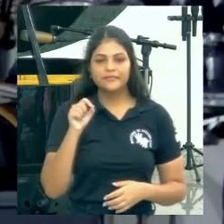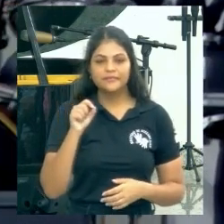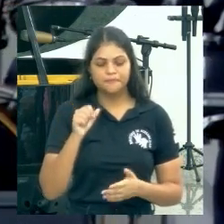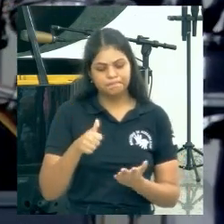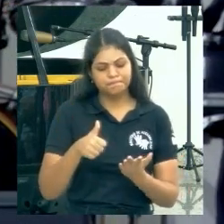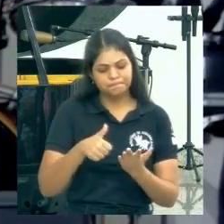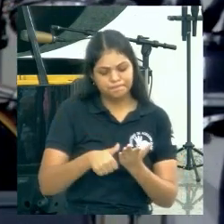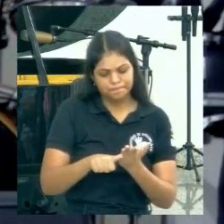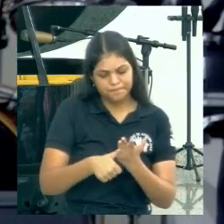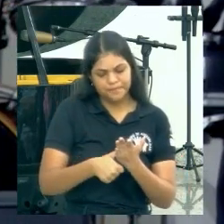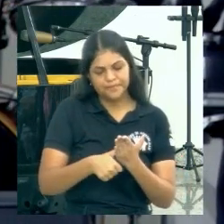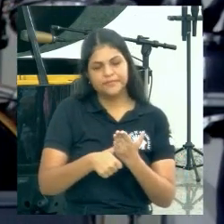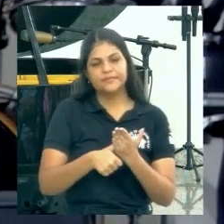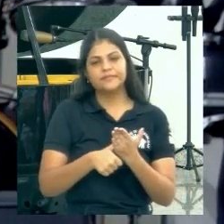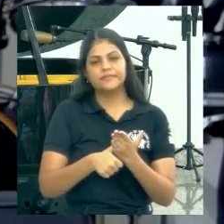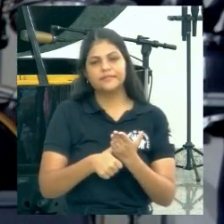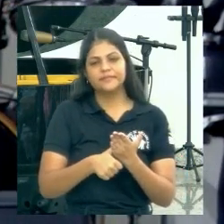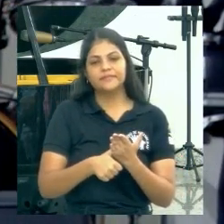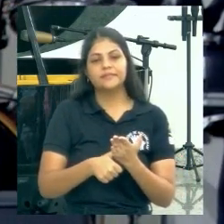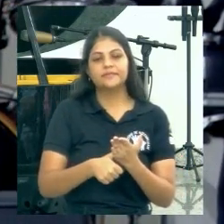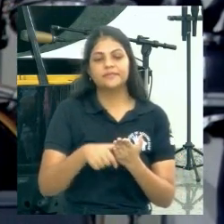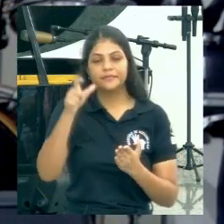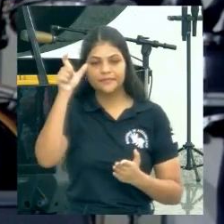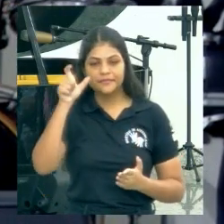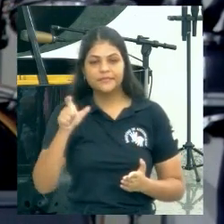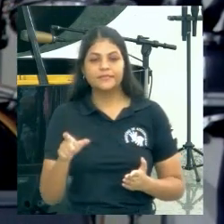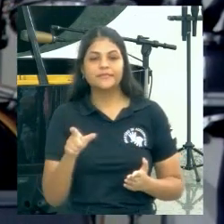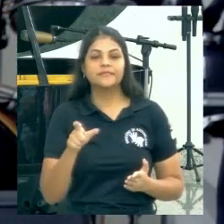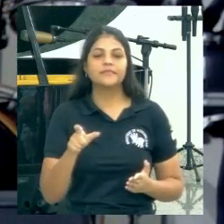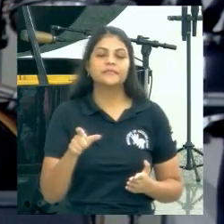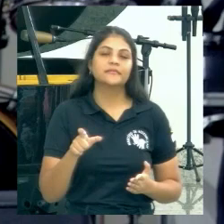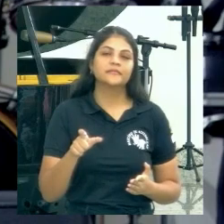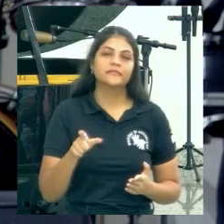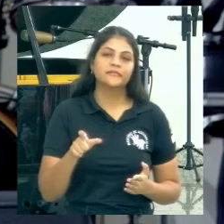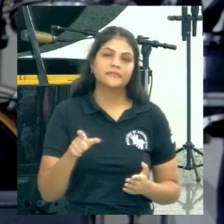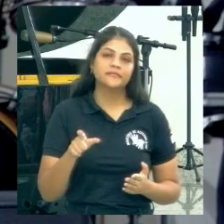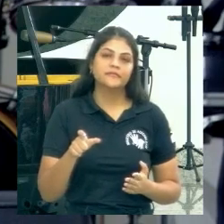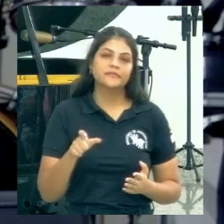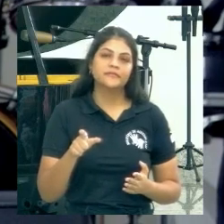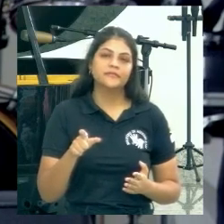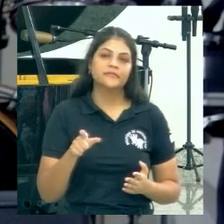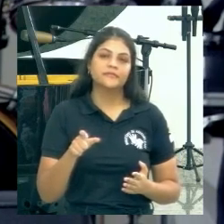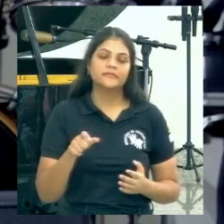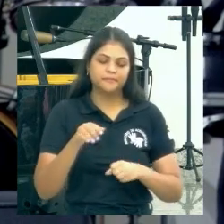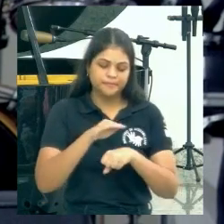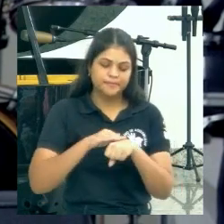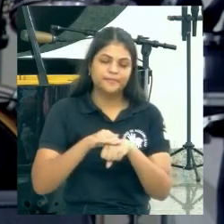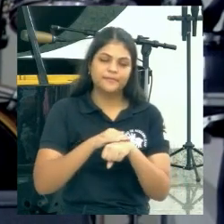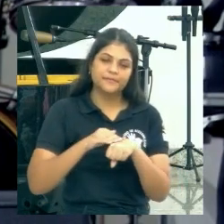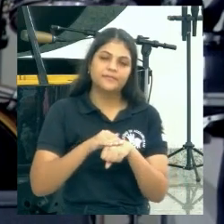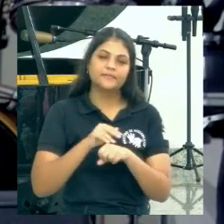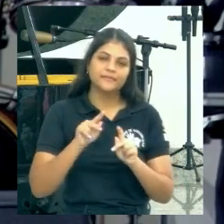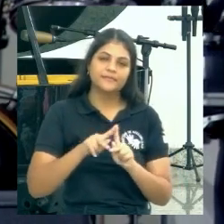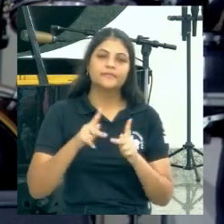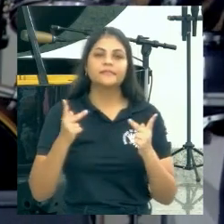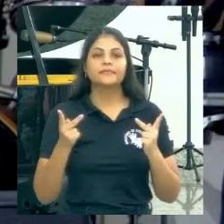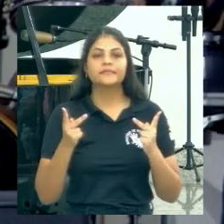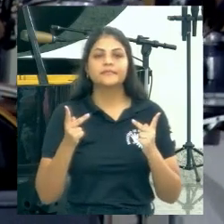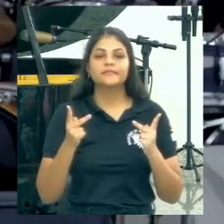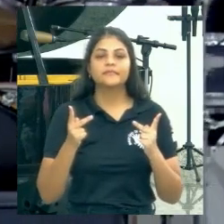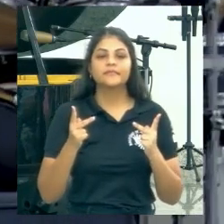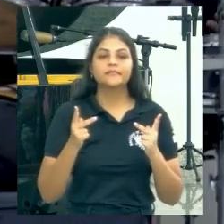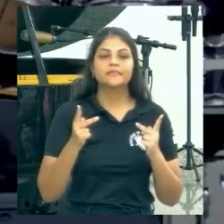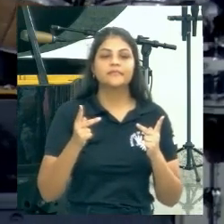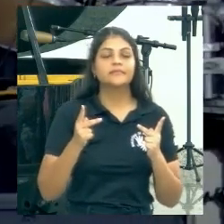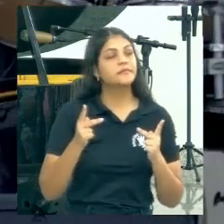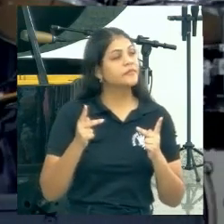autoridade, se tornavam instrumentos, instrumentos de mensagens das mais diferentes. Eu separei aqui